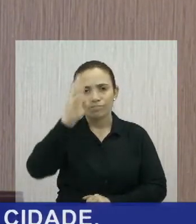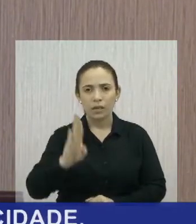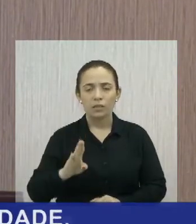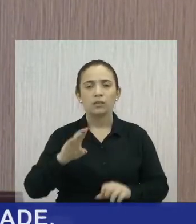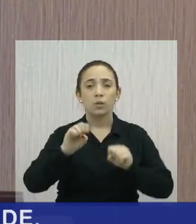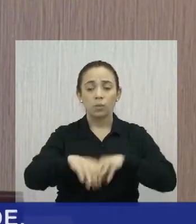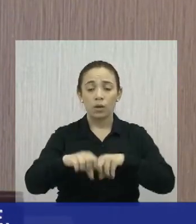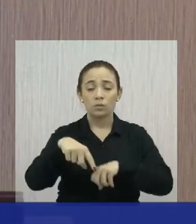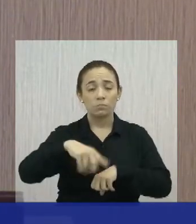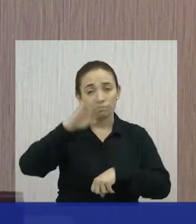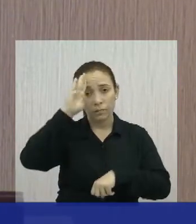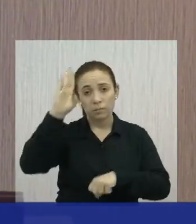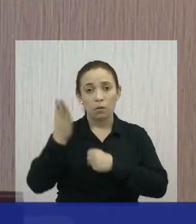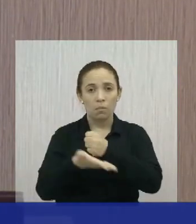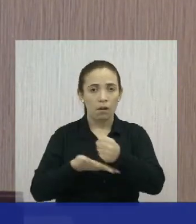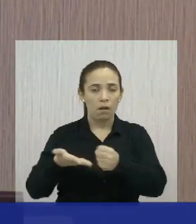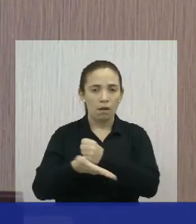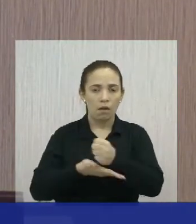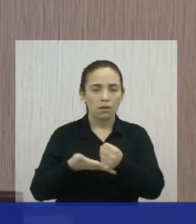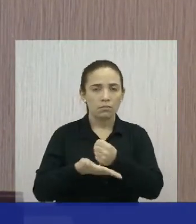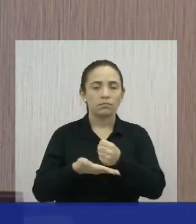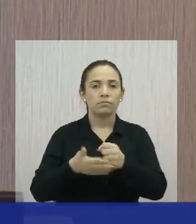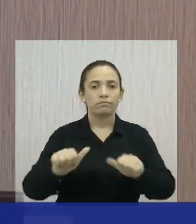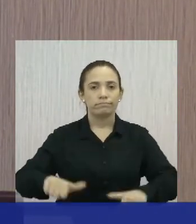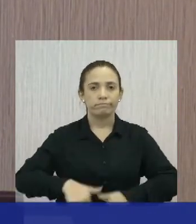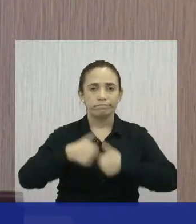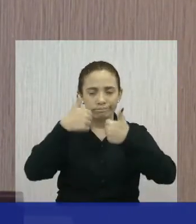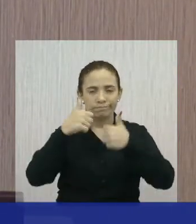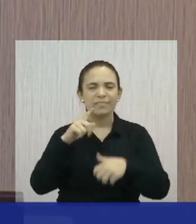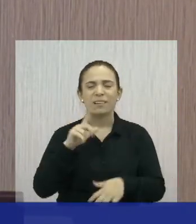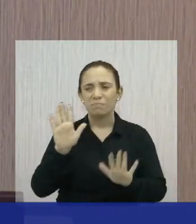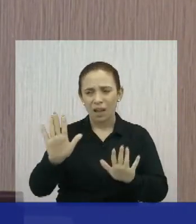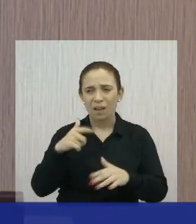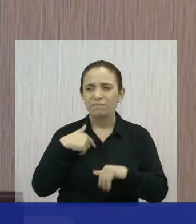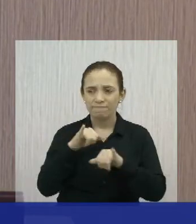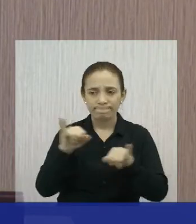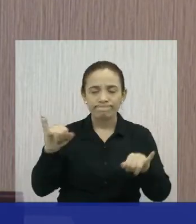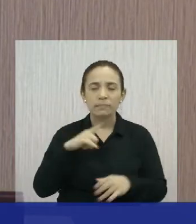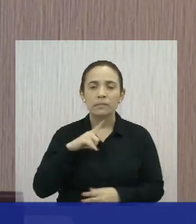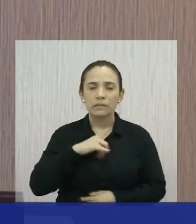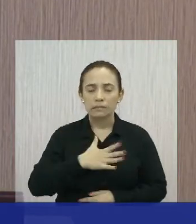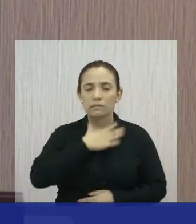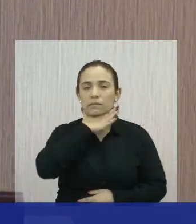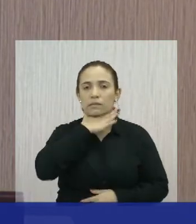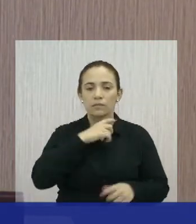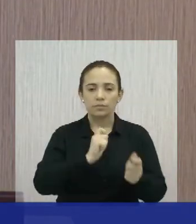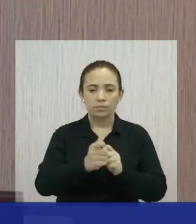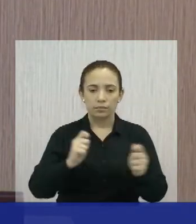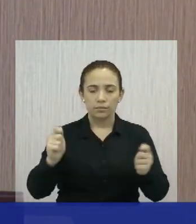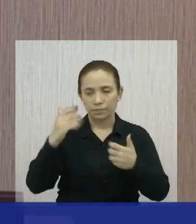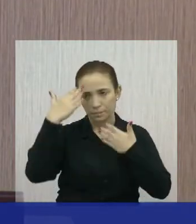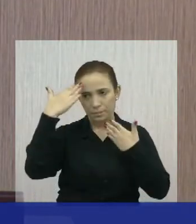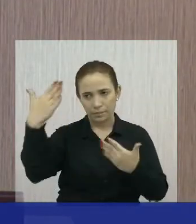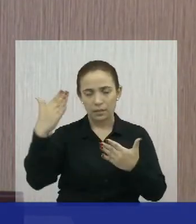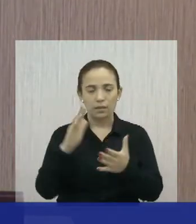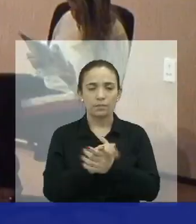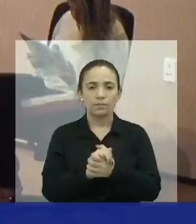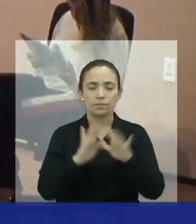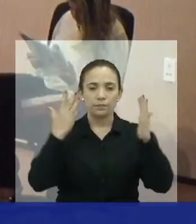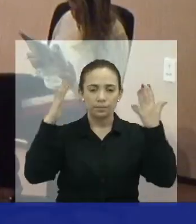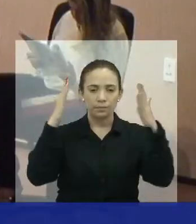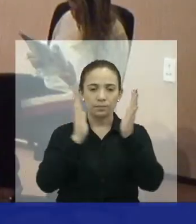nele que continuamos. Mas, reforço, está pesado, senhores. Está muito pesado, senhoras. Muito obrigado.